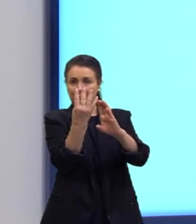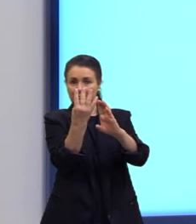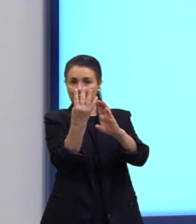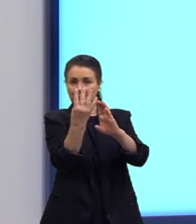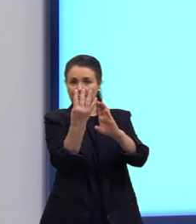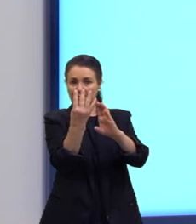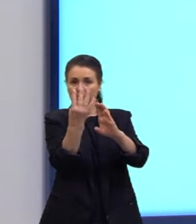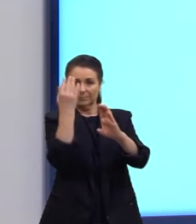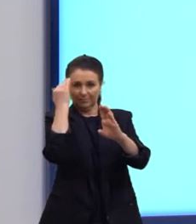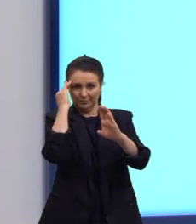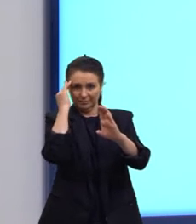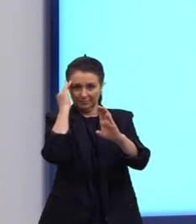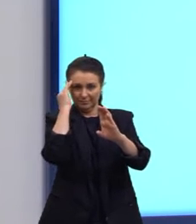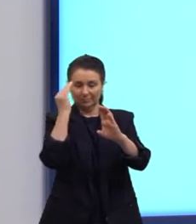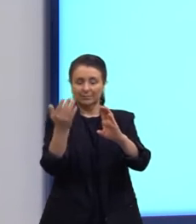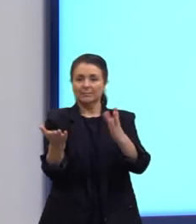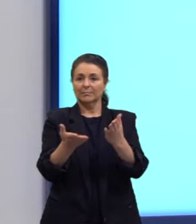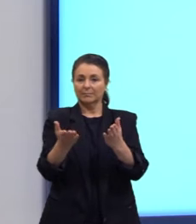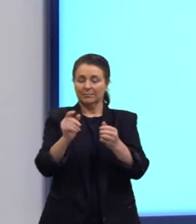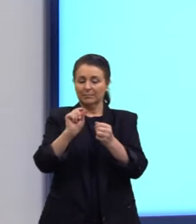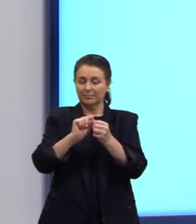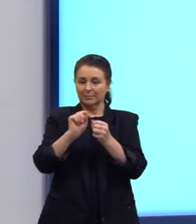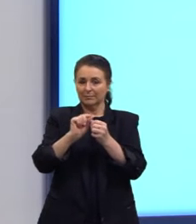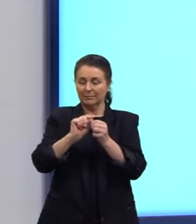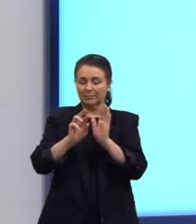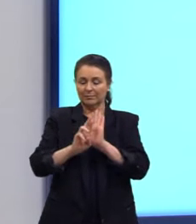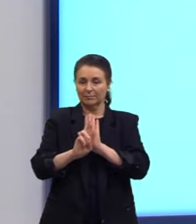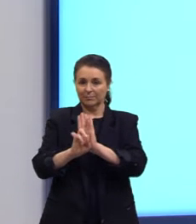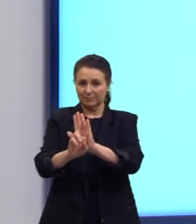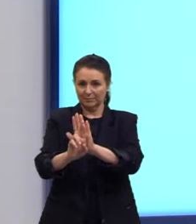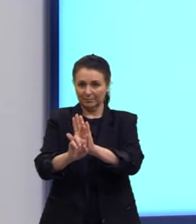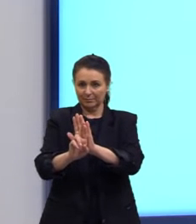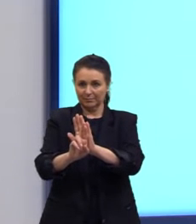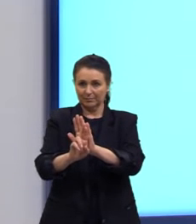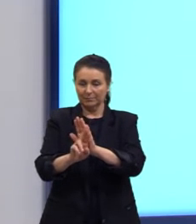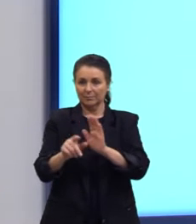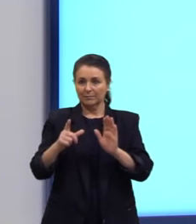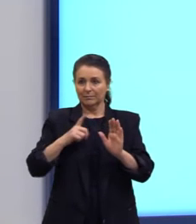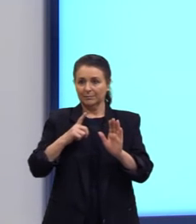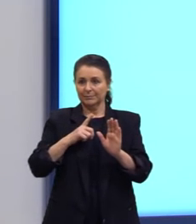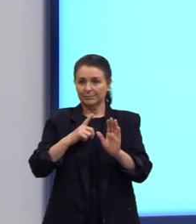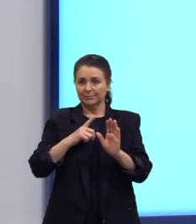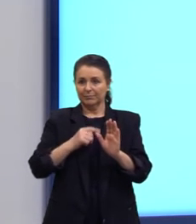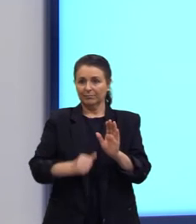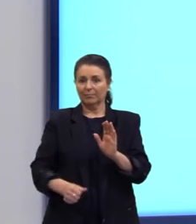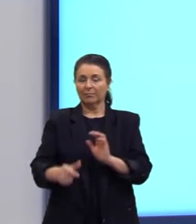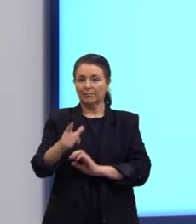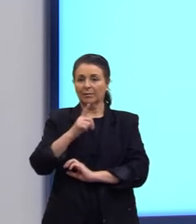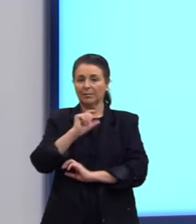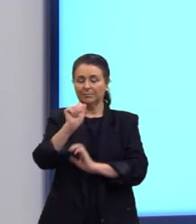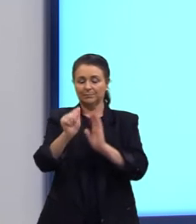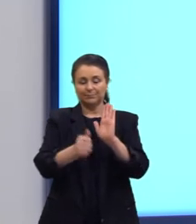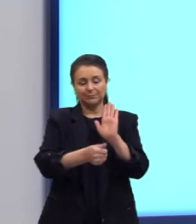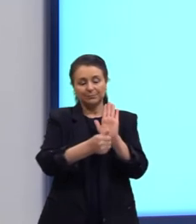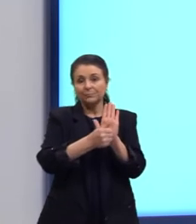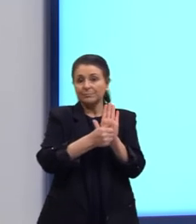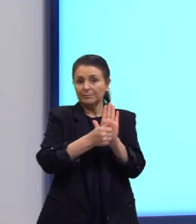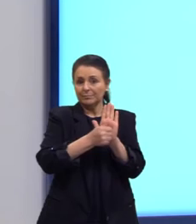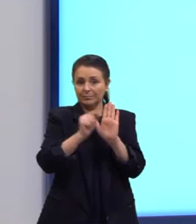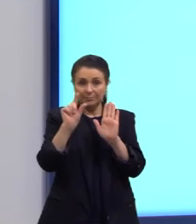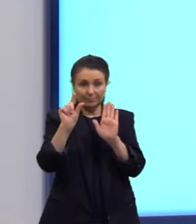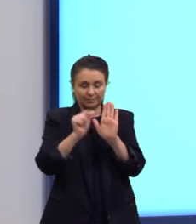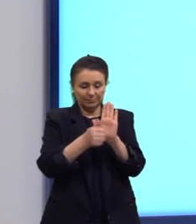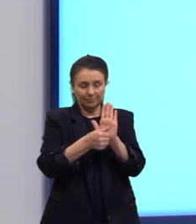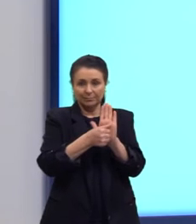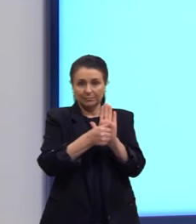facilitar a escrita nós vamos representar o nós vamos denotá-lo por então a gente utiliza o a minúsculo porque